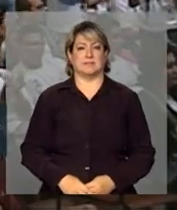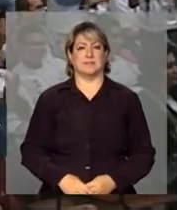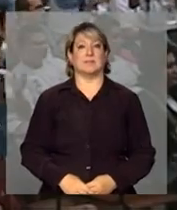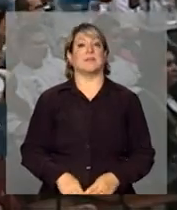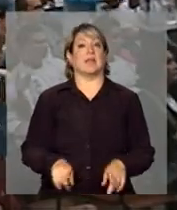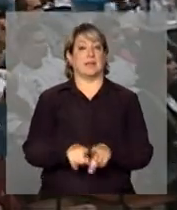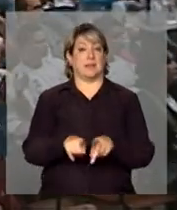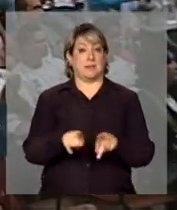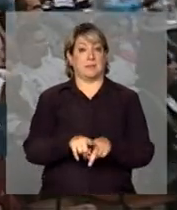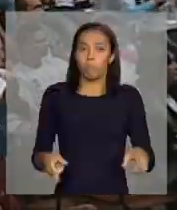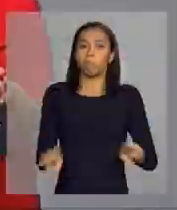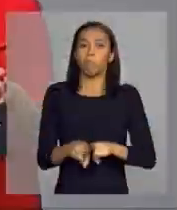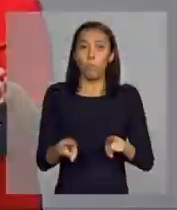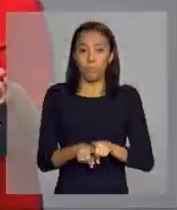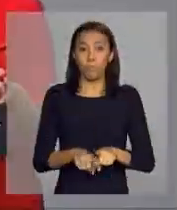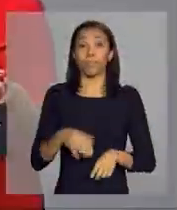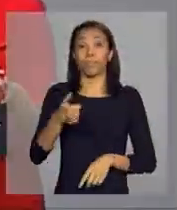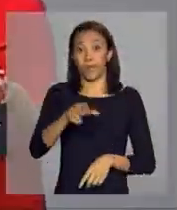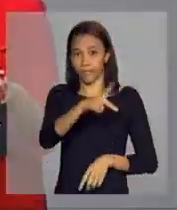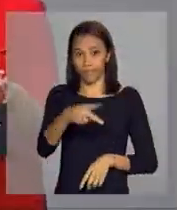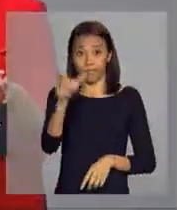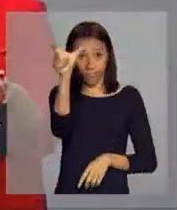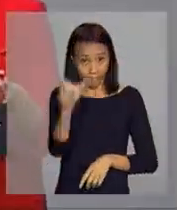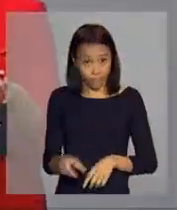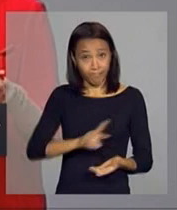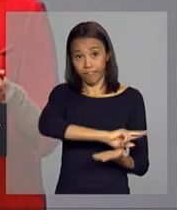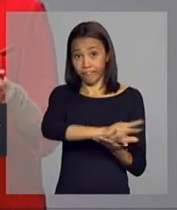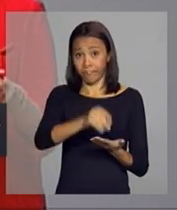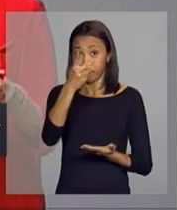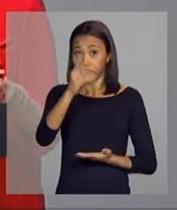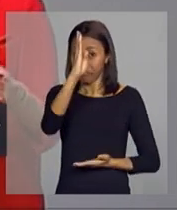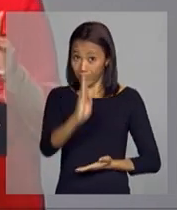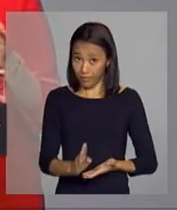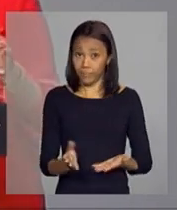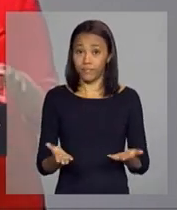Vale também para presidentas da República.